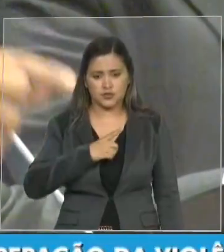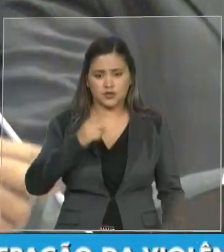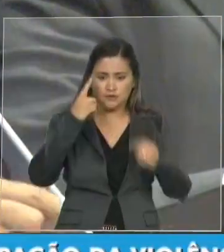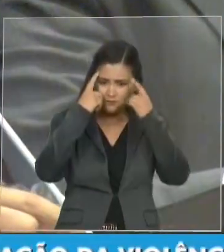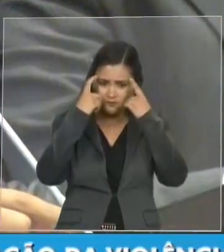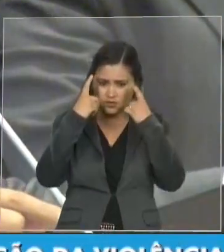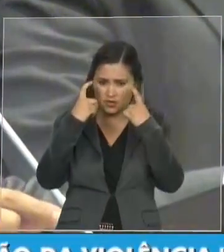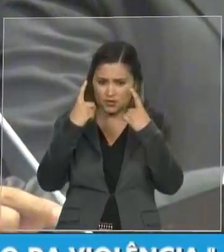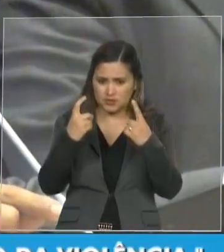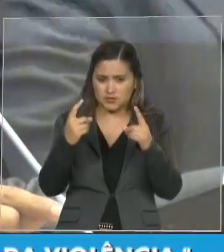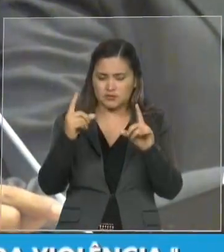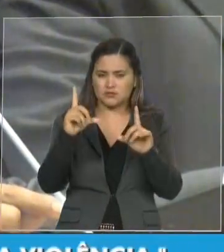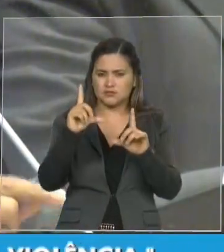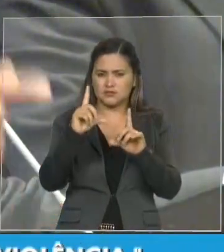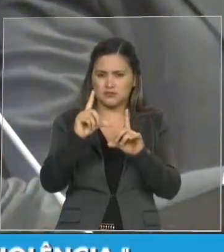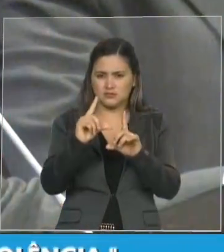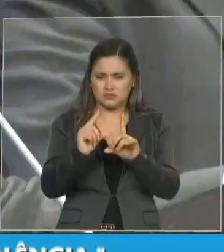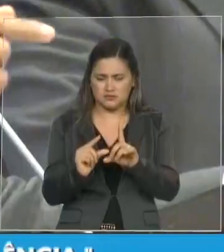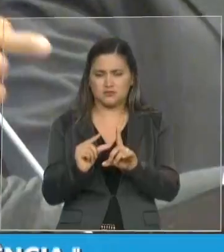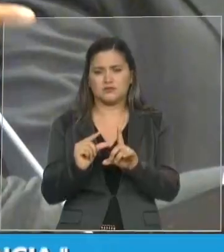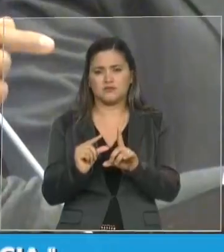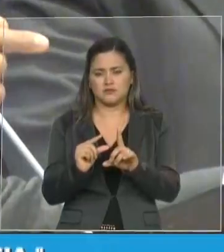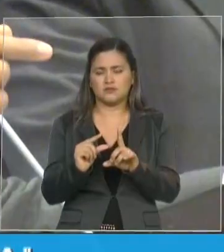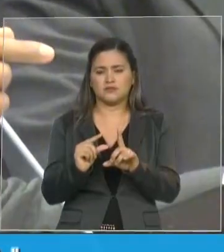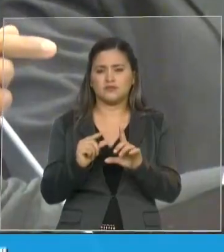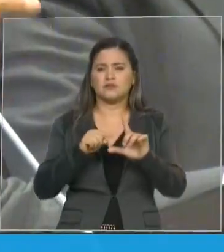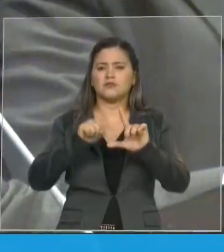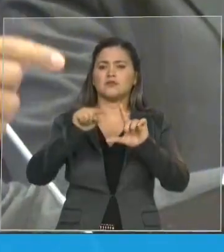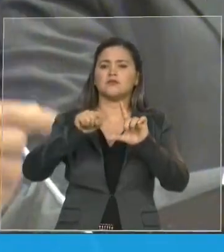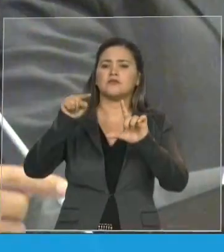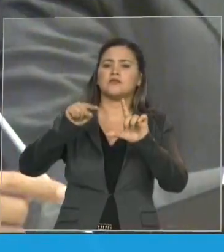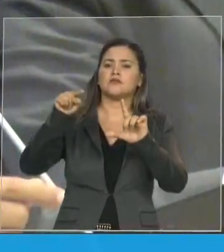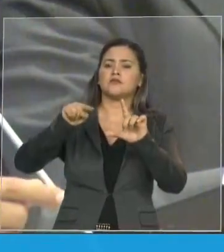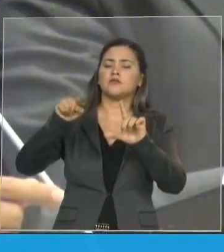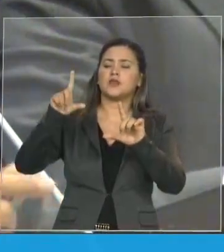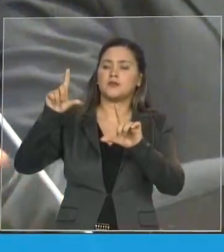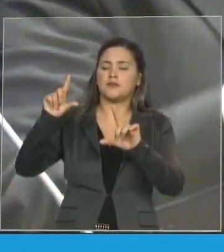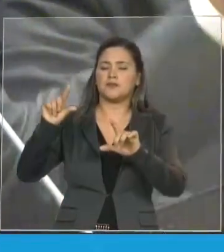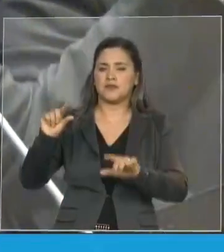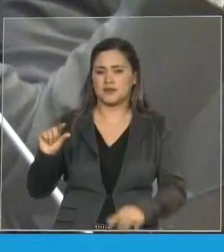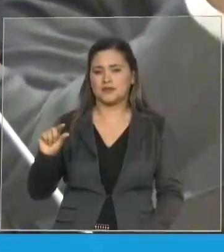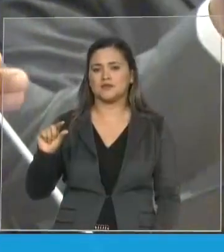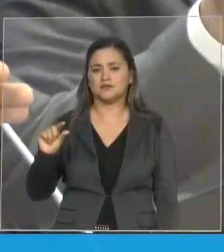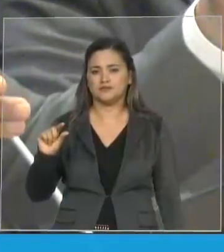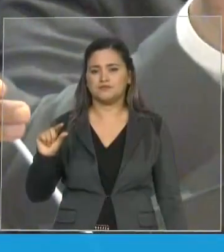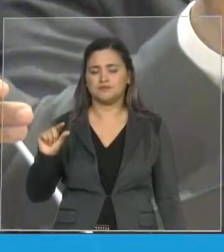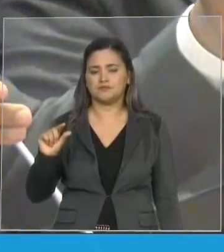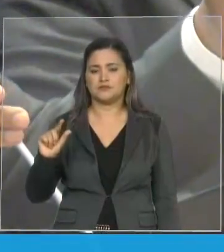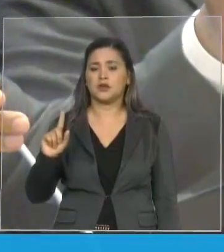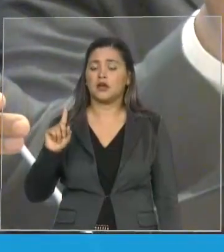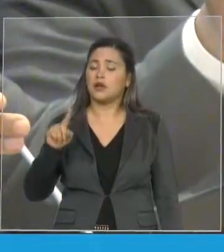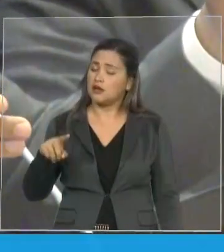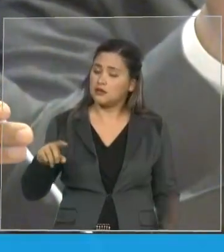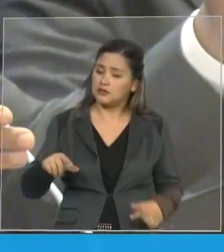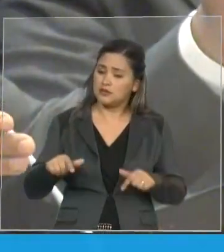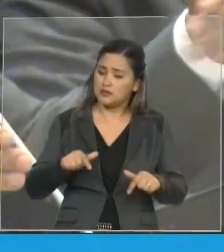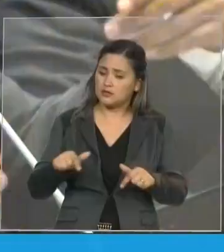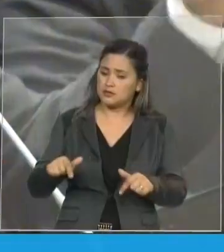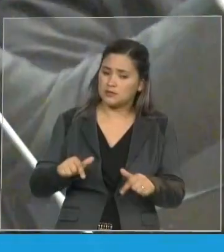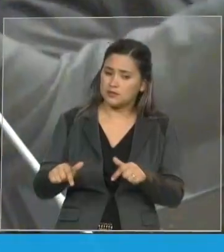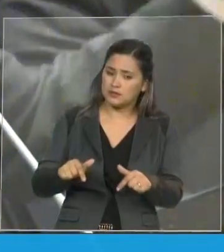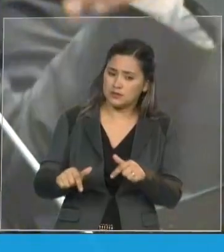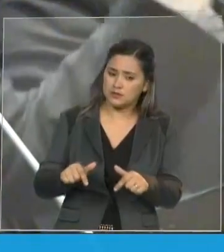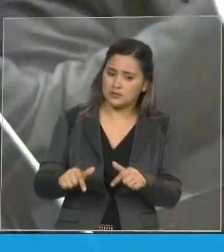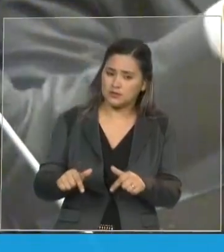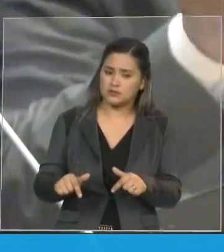do Brasil. E isso precisa ser reconhecido, porque é um esforço que se faz, né,